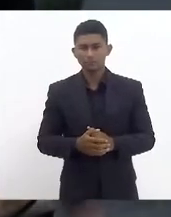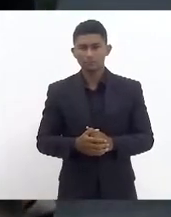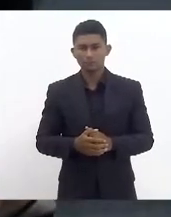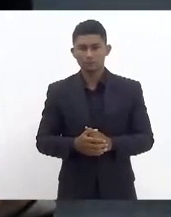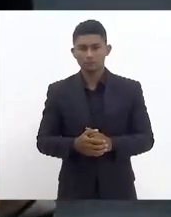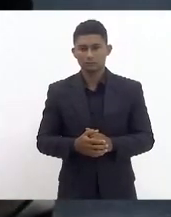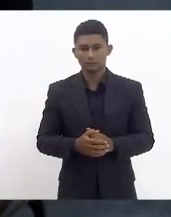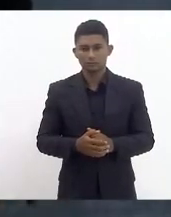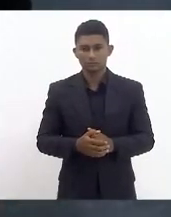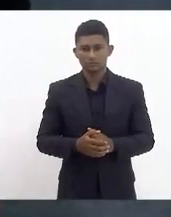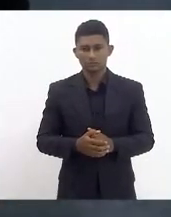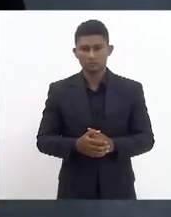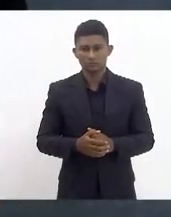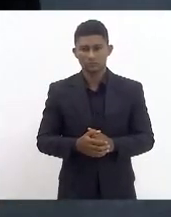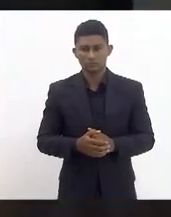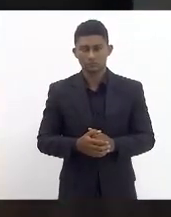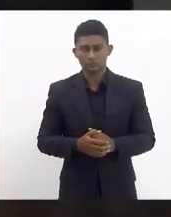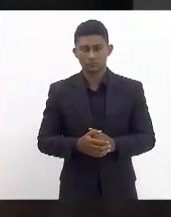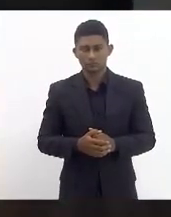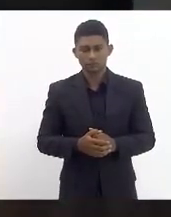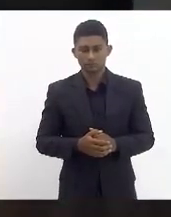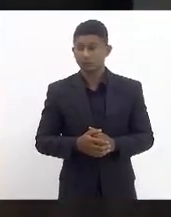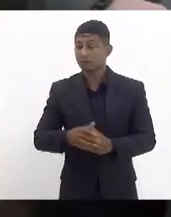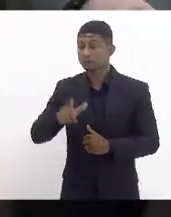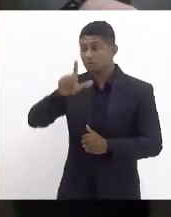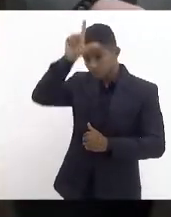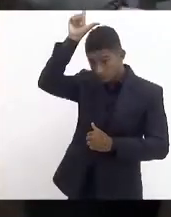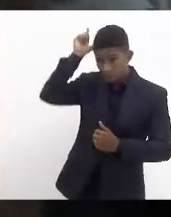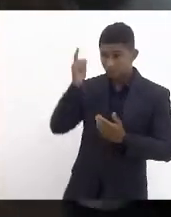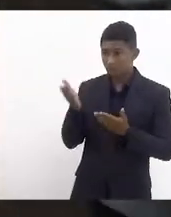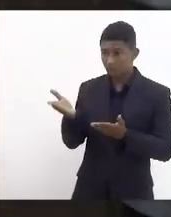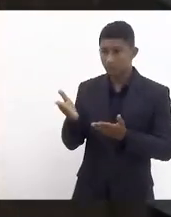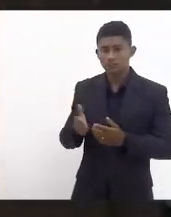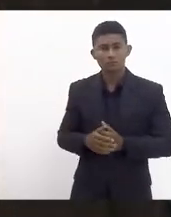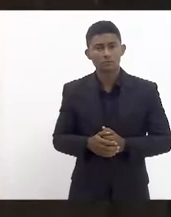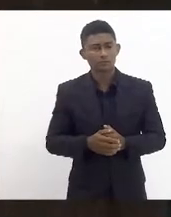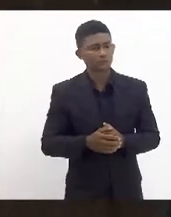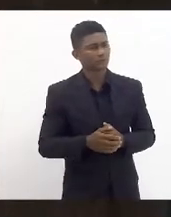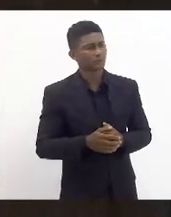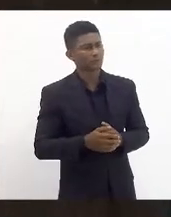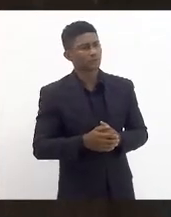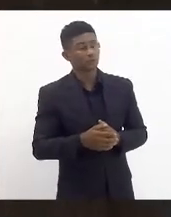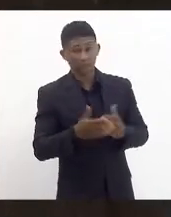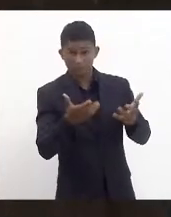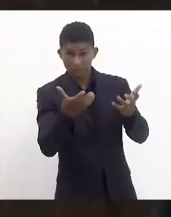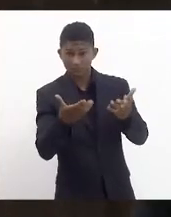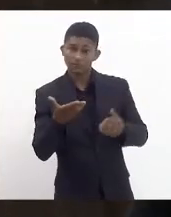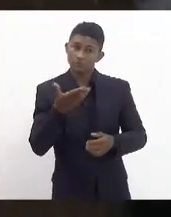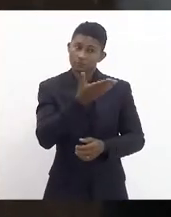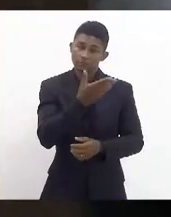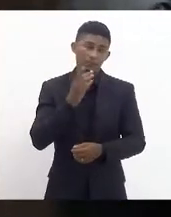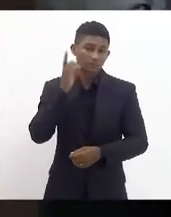Senhor okay. Presidente, senhor presidente. Deputado Luiz Paulo. Queria que o deputado Márcio Pacheco